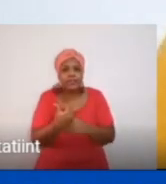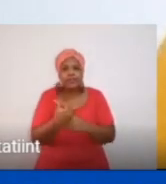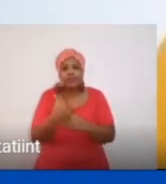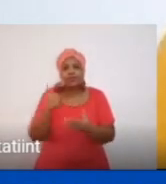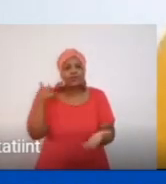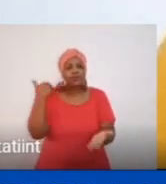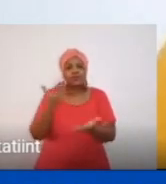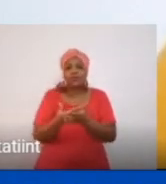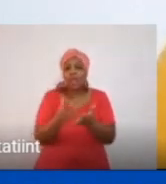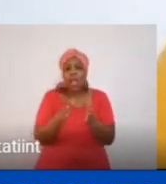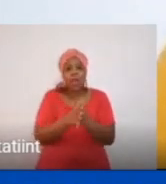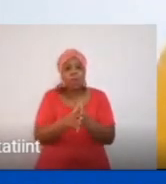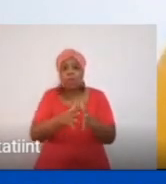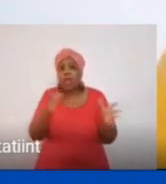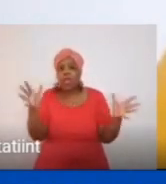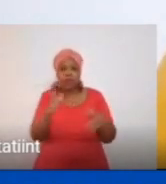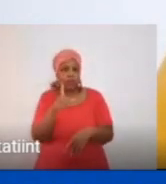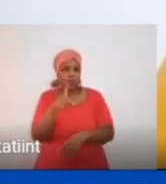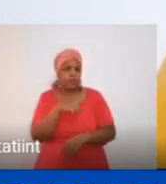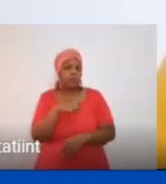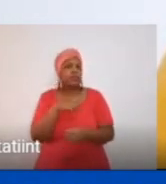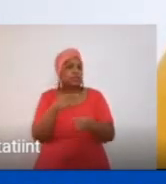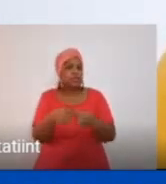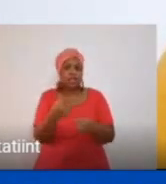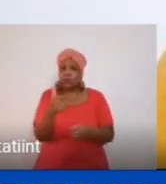percentual maior. Então,